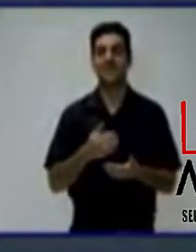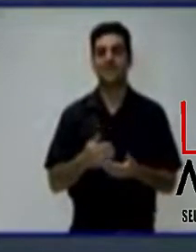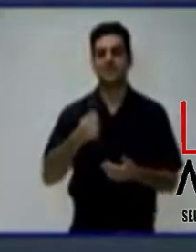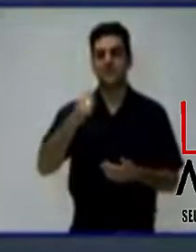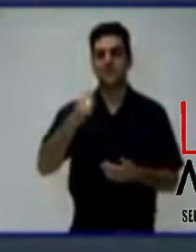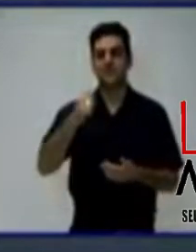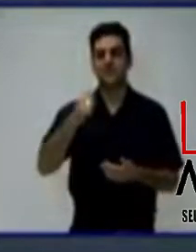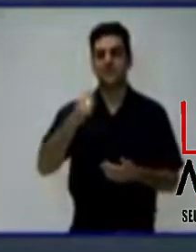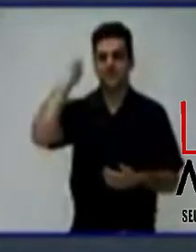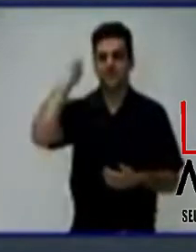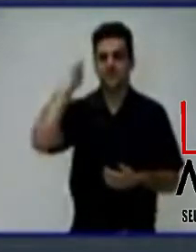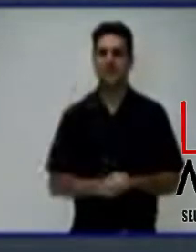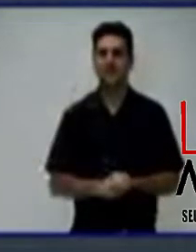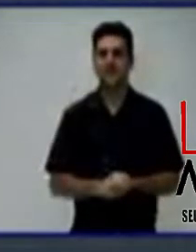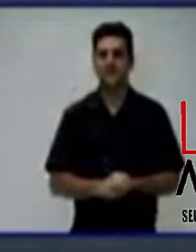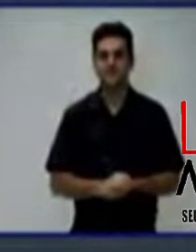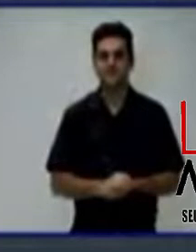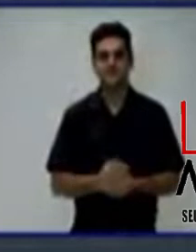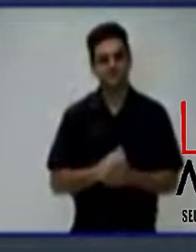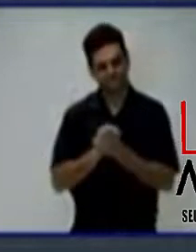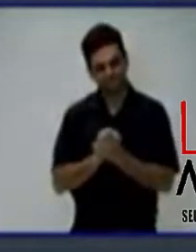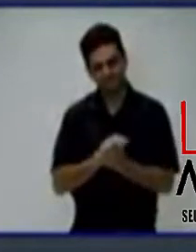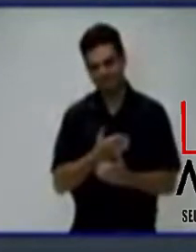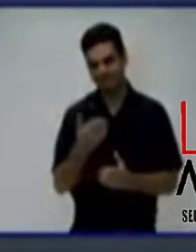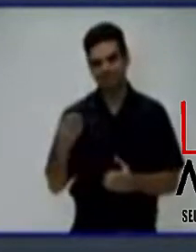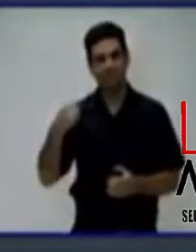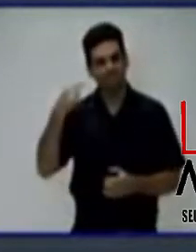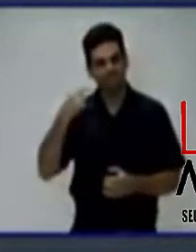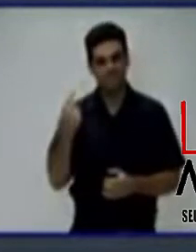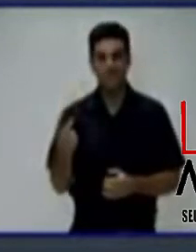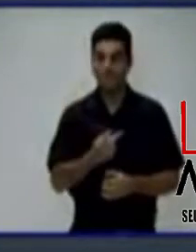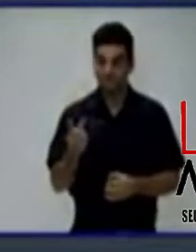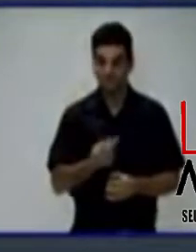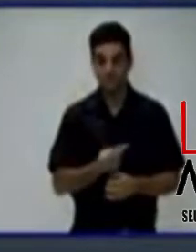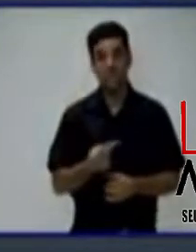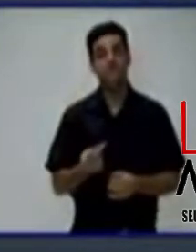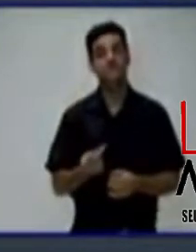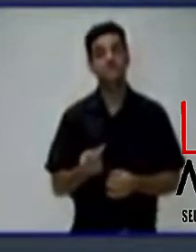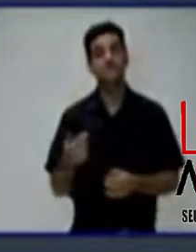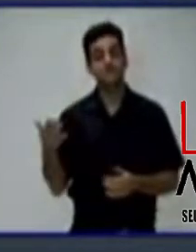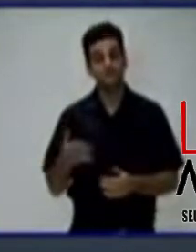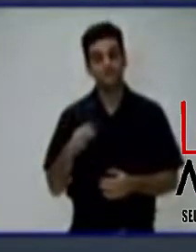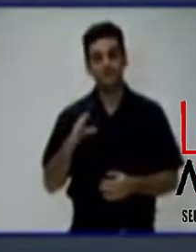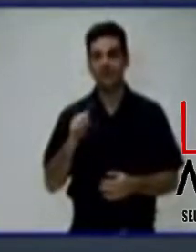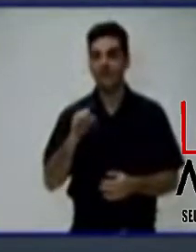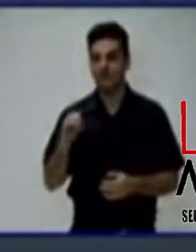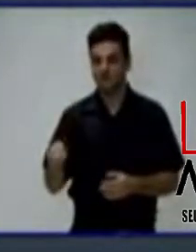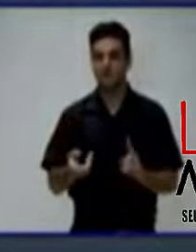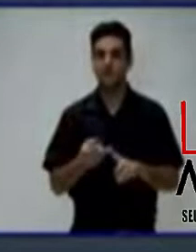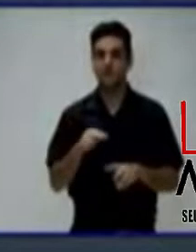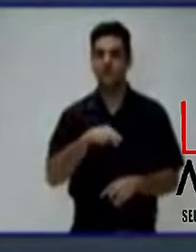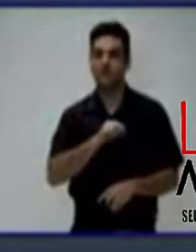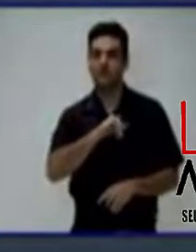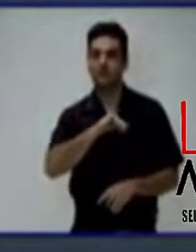Presidente, cumprimento os advogados presentes, doutor Cássio Pacheco, doutora Marilda Silveira. Presidente, como